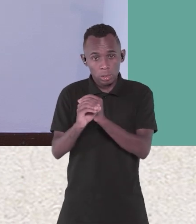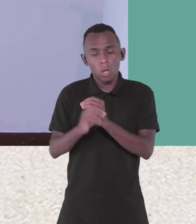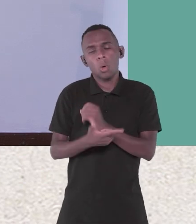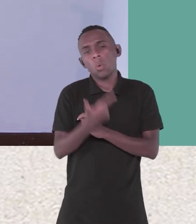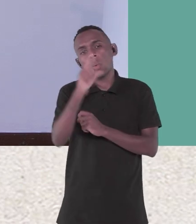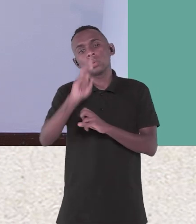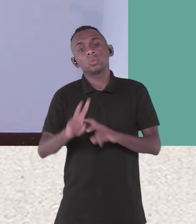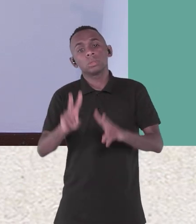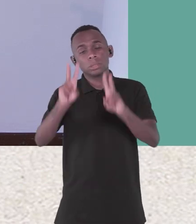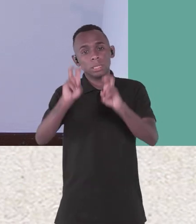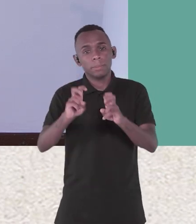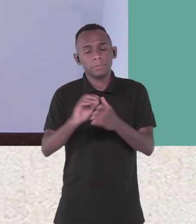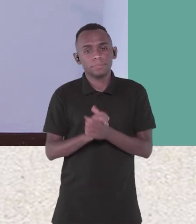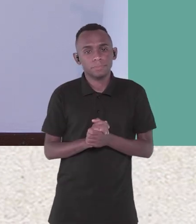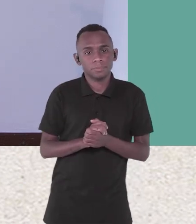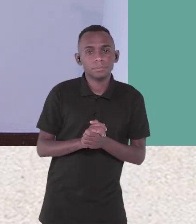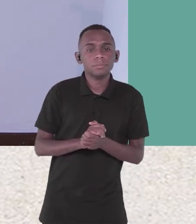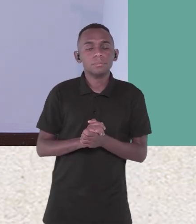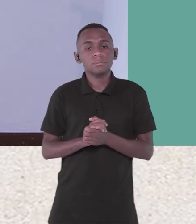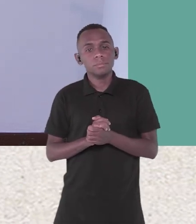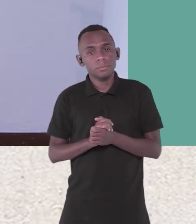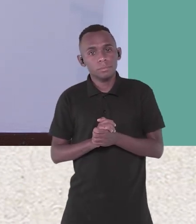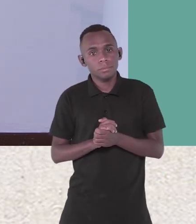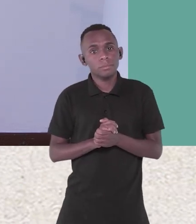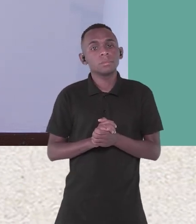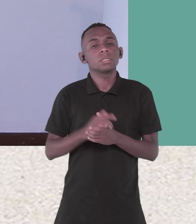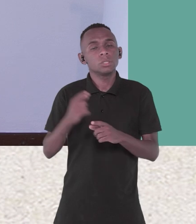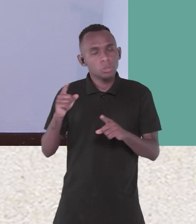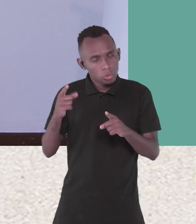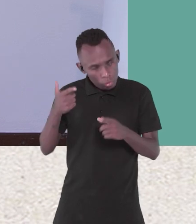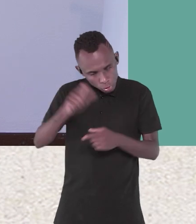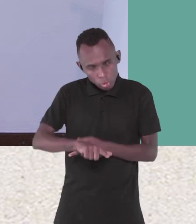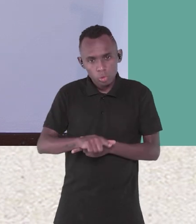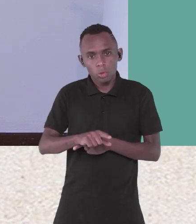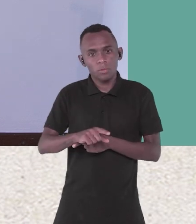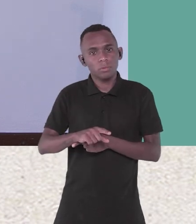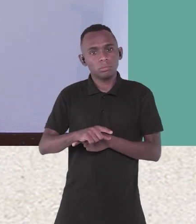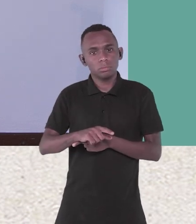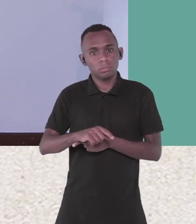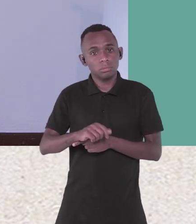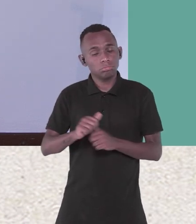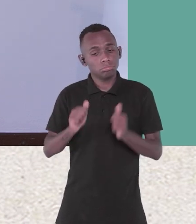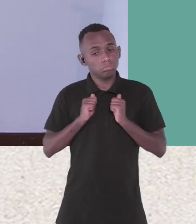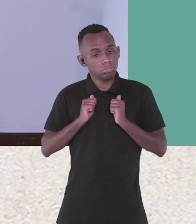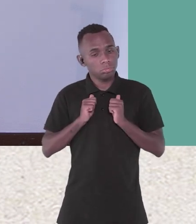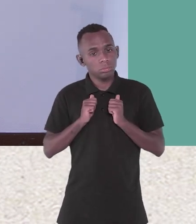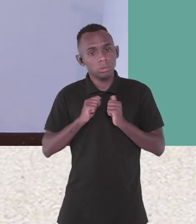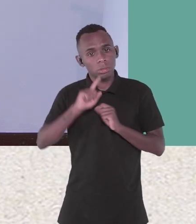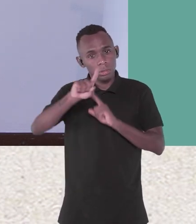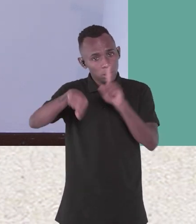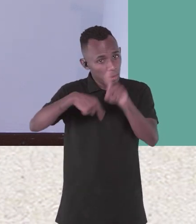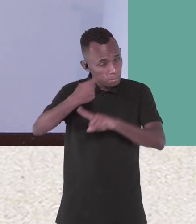assunto. Recado de novo, nem chegue perto. Aí 9 meses depois, ele entregou